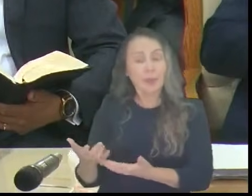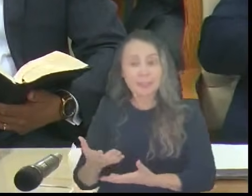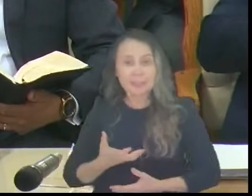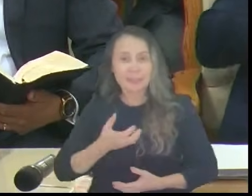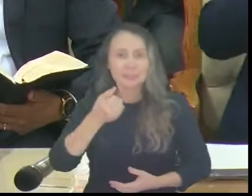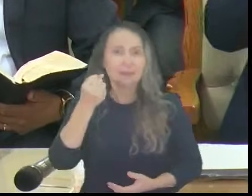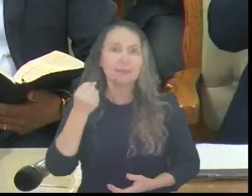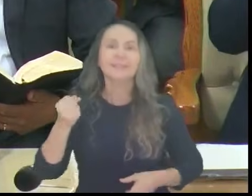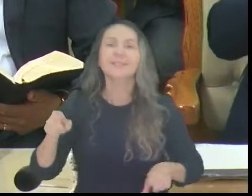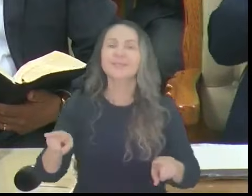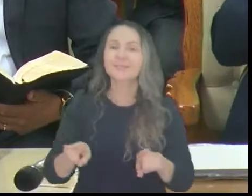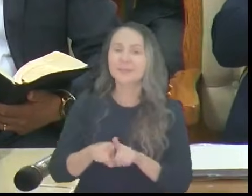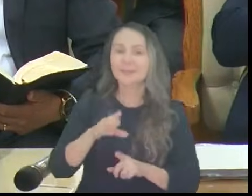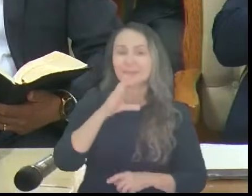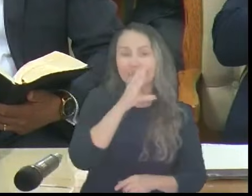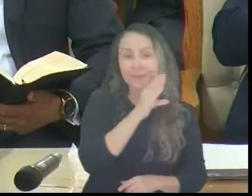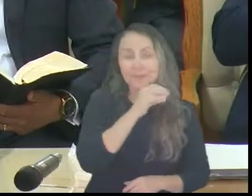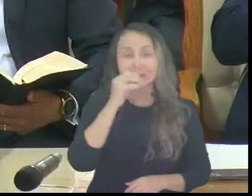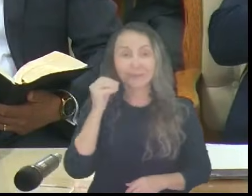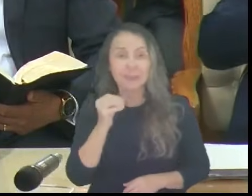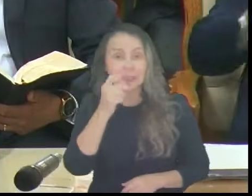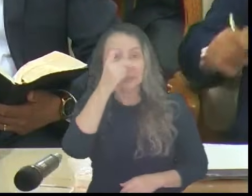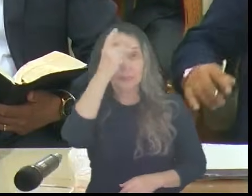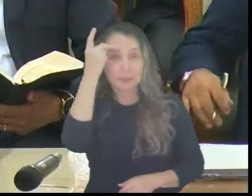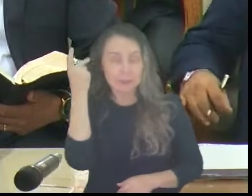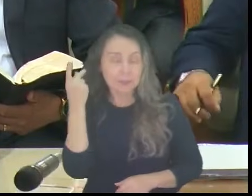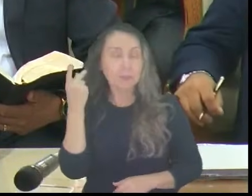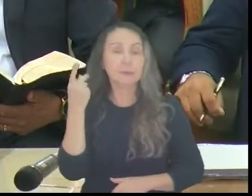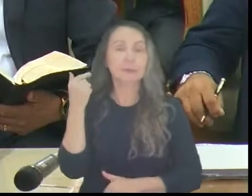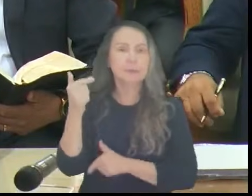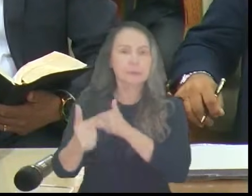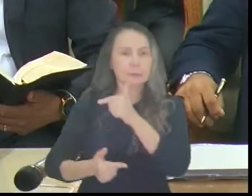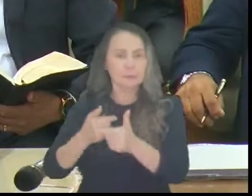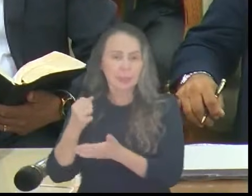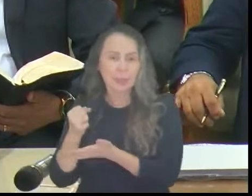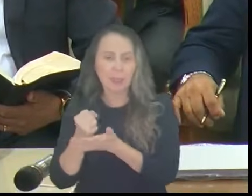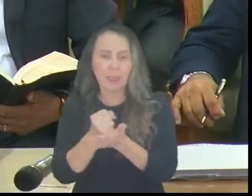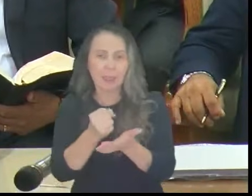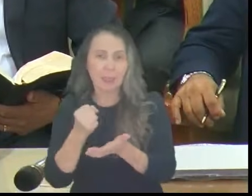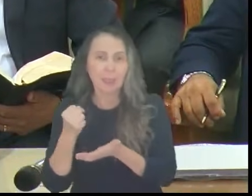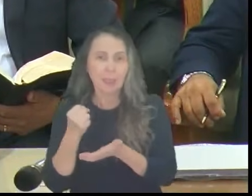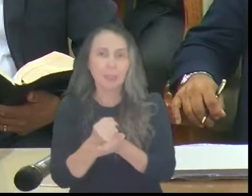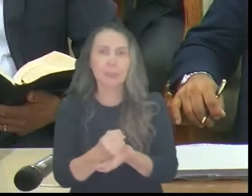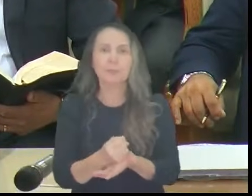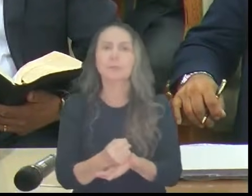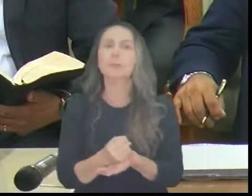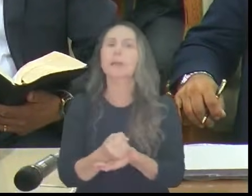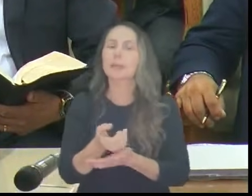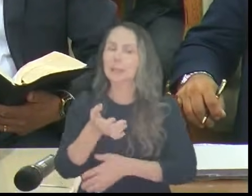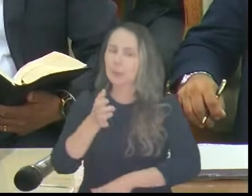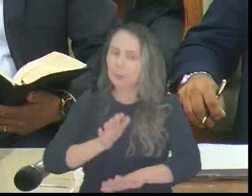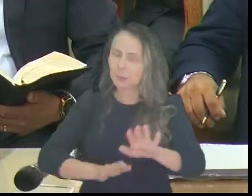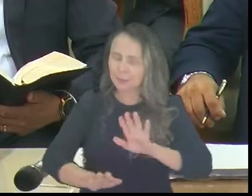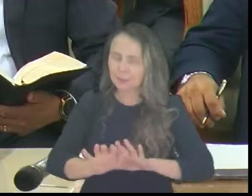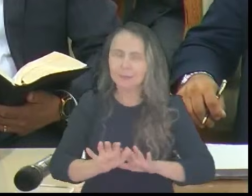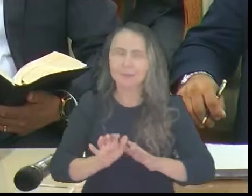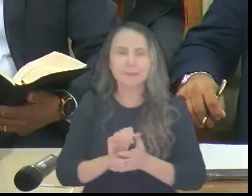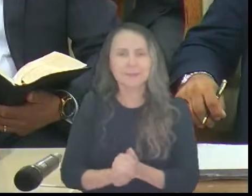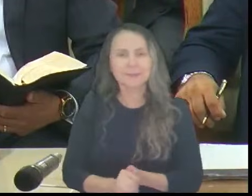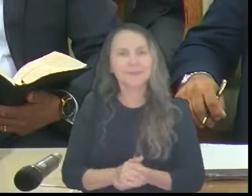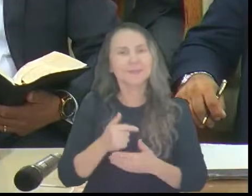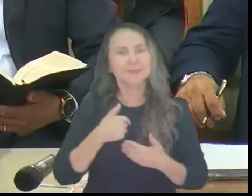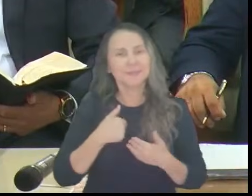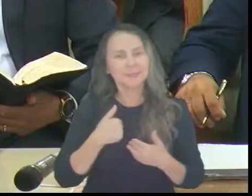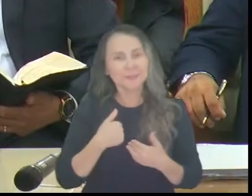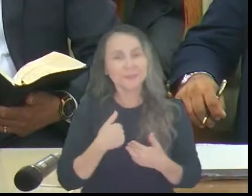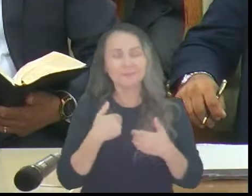adolescentes. Então, quem trabalha para fazer benefício, se prepare para enfrentar. Quero parabenizar o Caminho do Arado. O Caminho